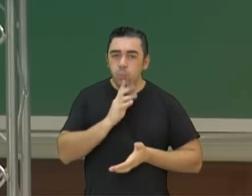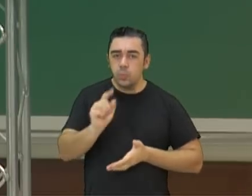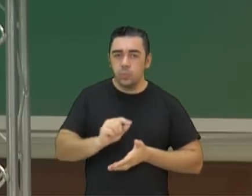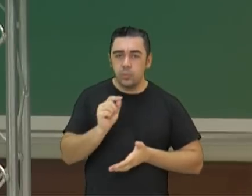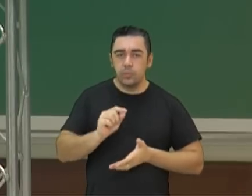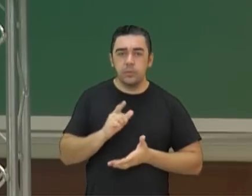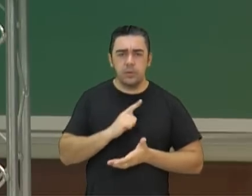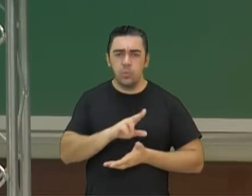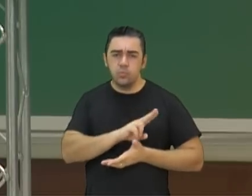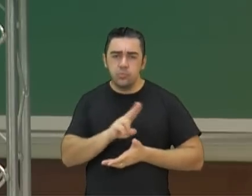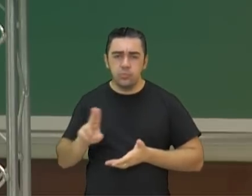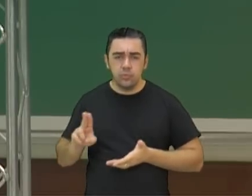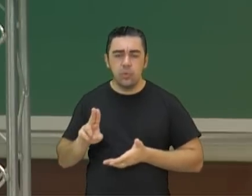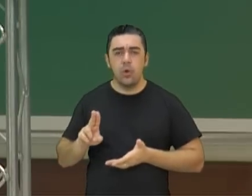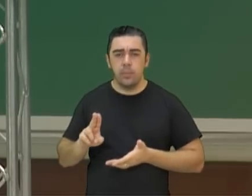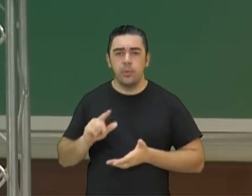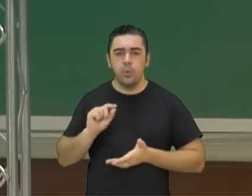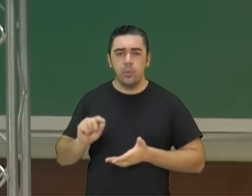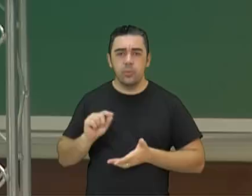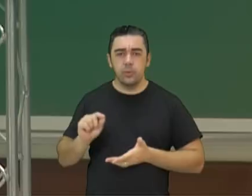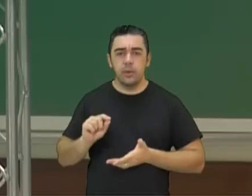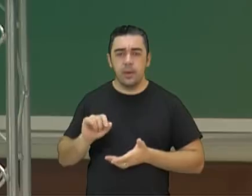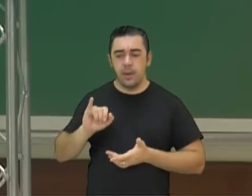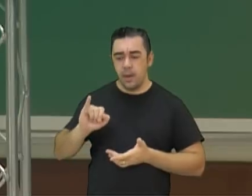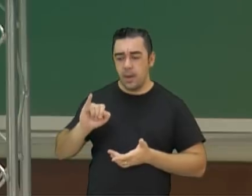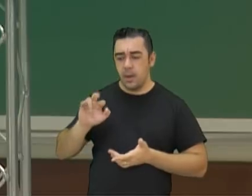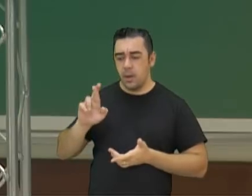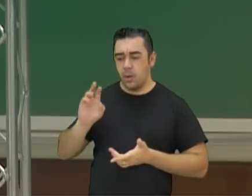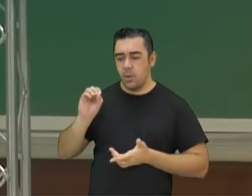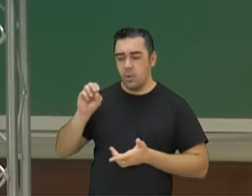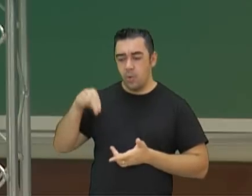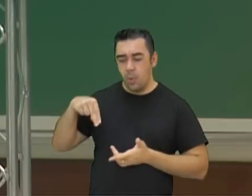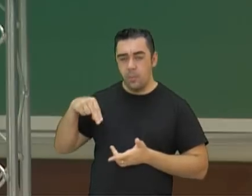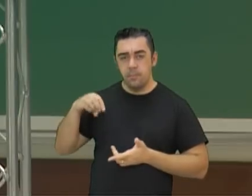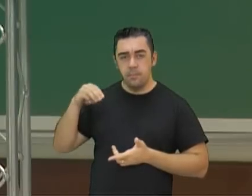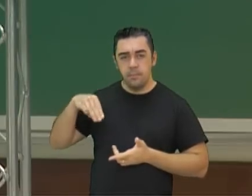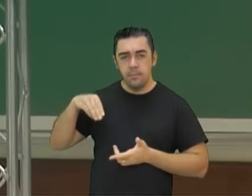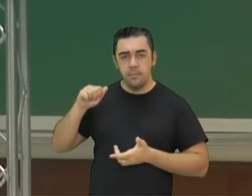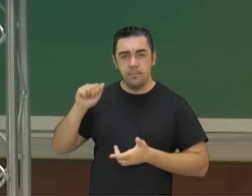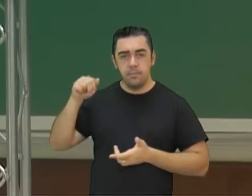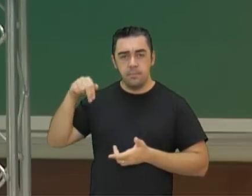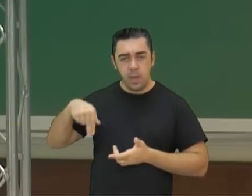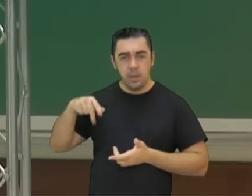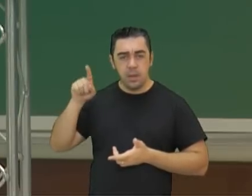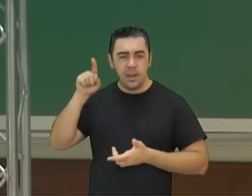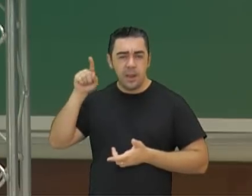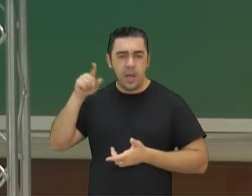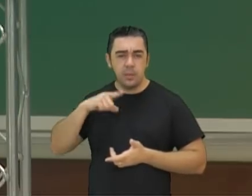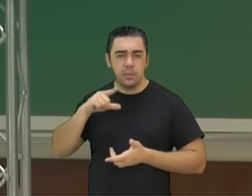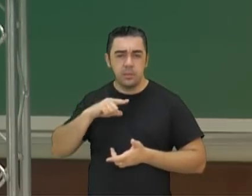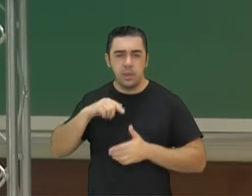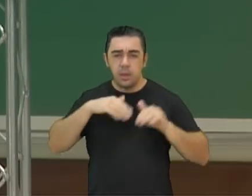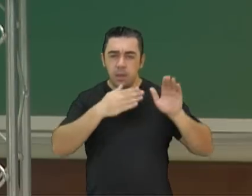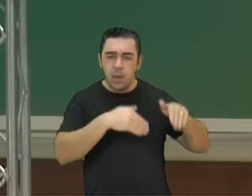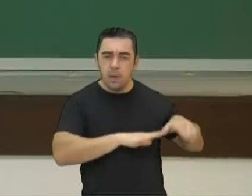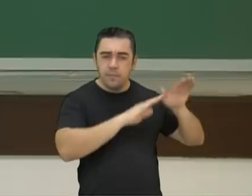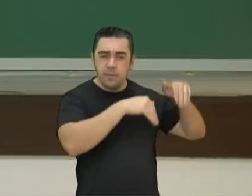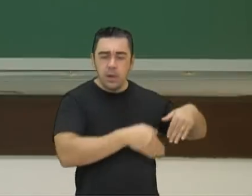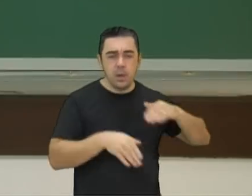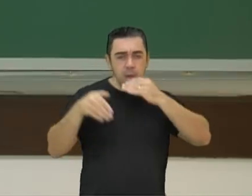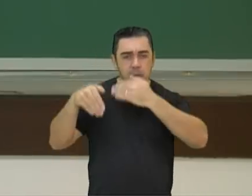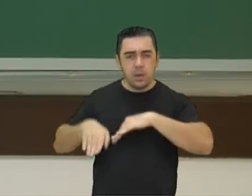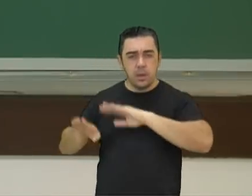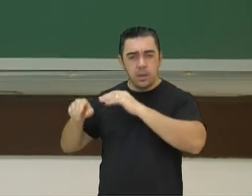Ironman, disputado lá no Havaí. Mas todo triatlon A prova de natação acontece em